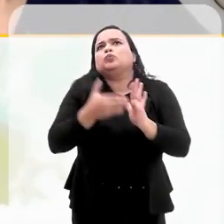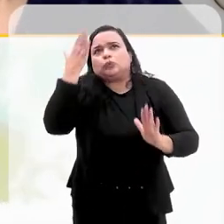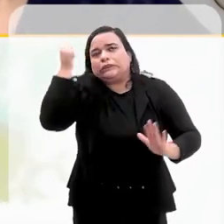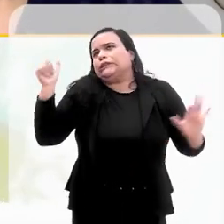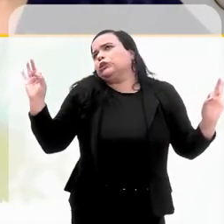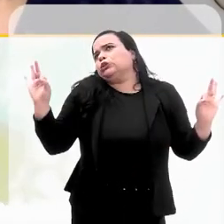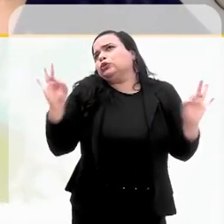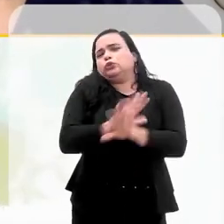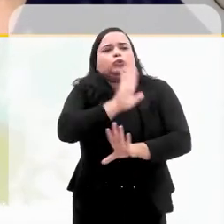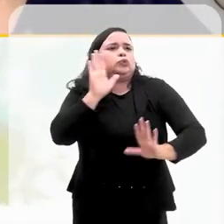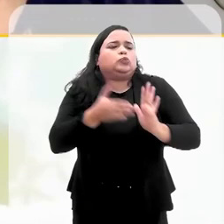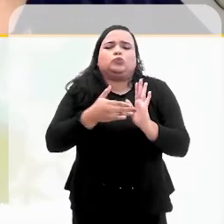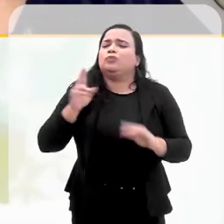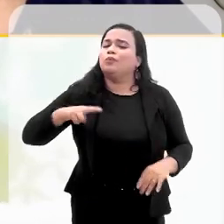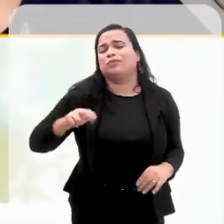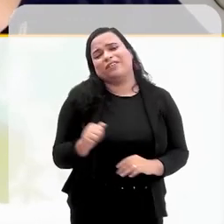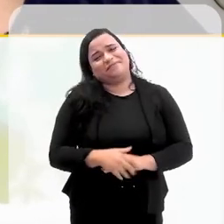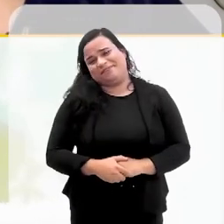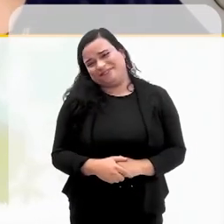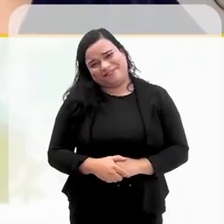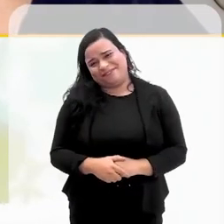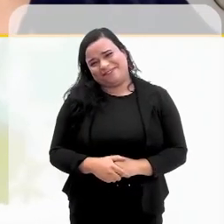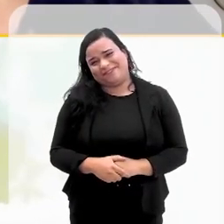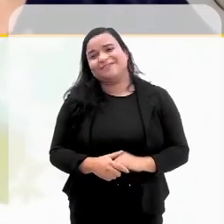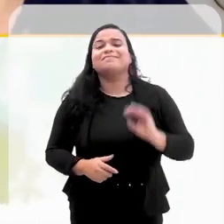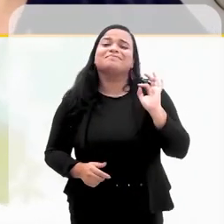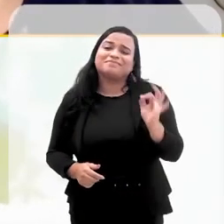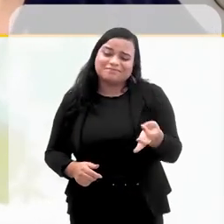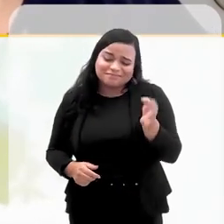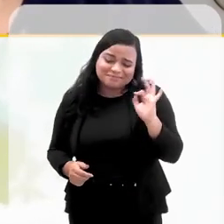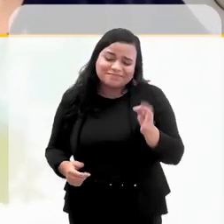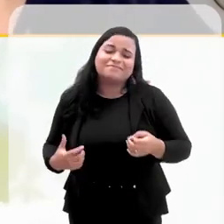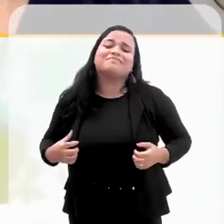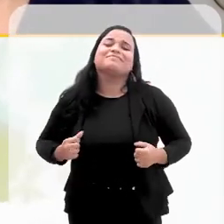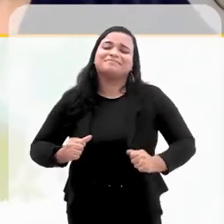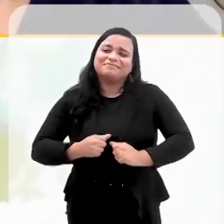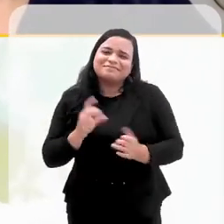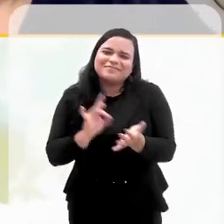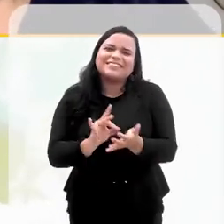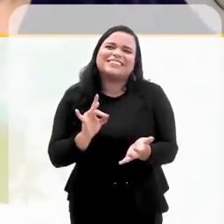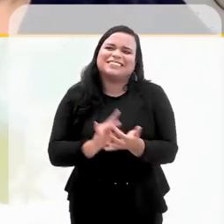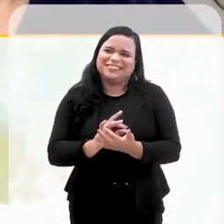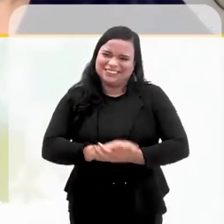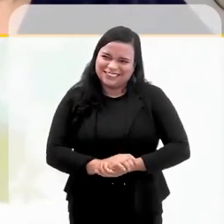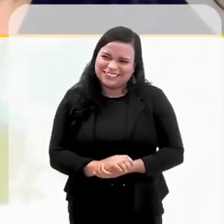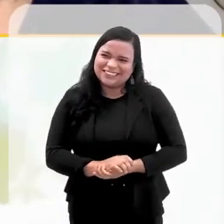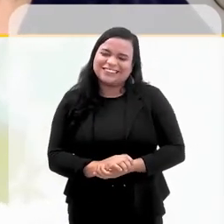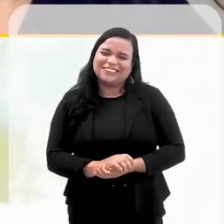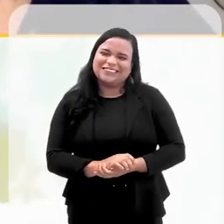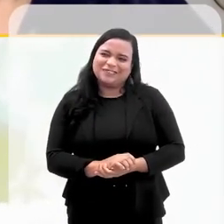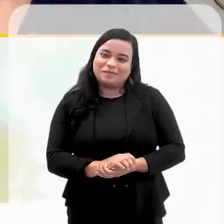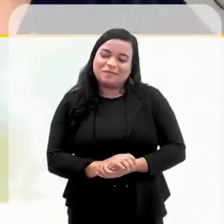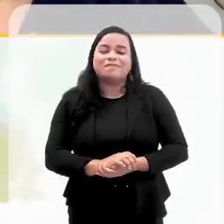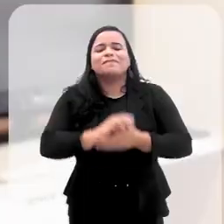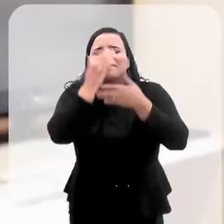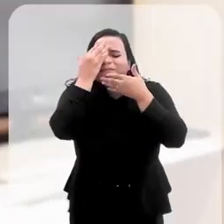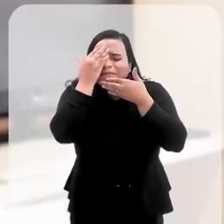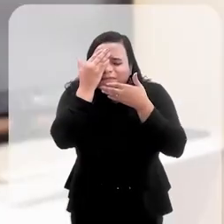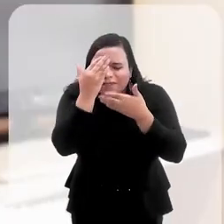eu acredito, não é, professora? E Enquanto muito estivermos obrigada. vivos, né? Exato, exato,